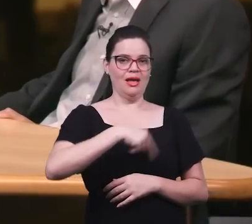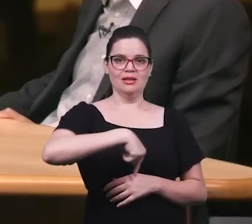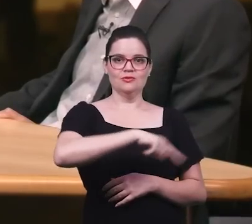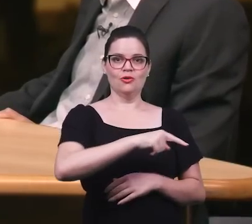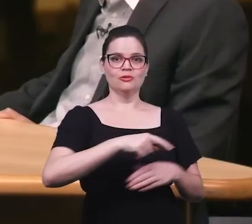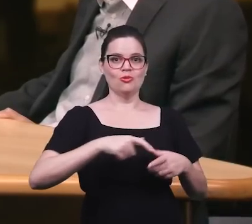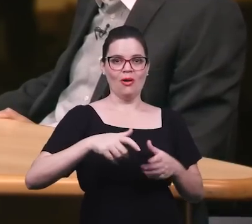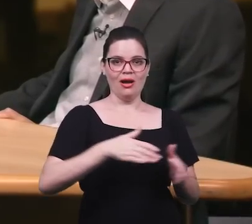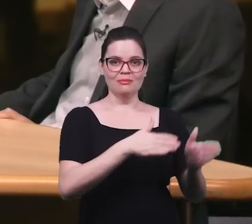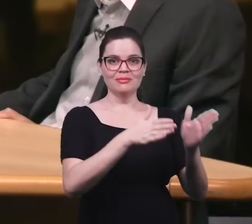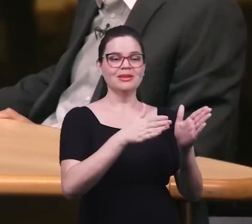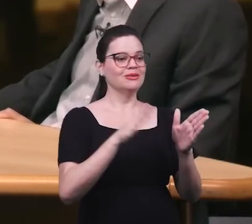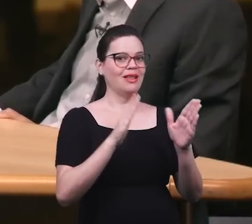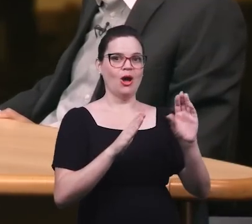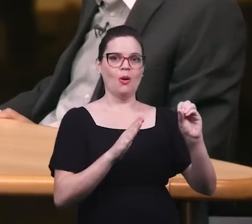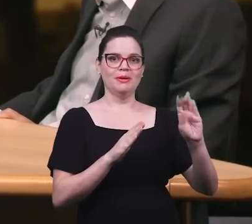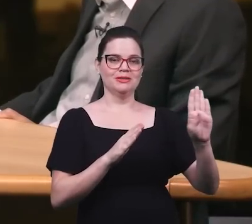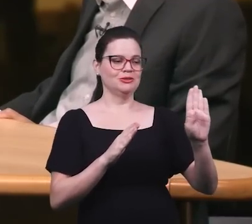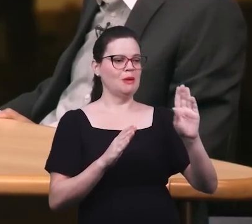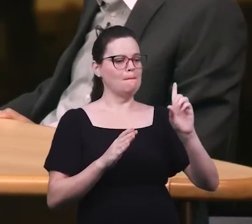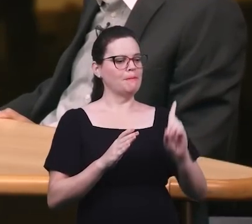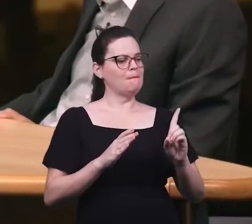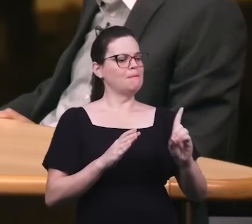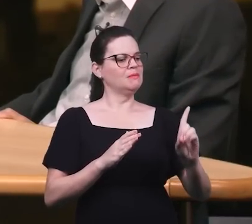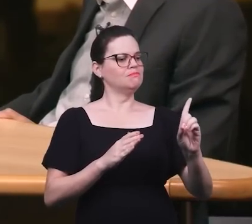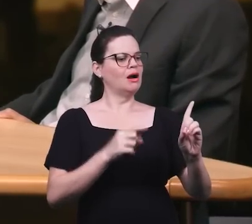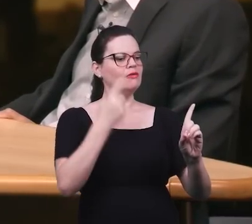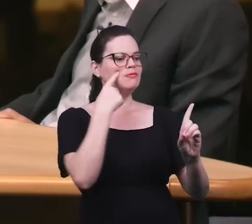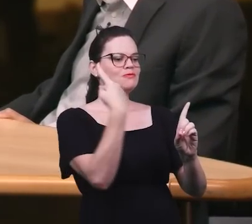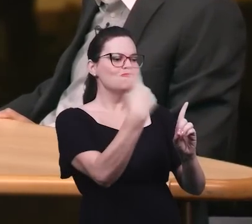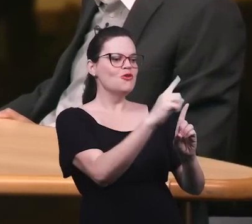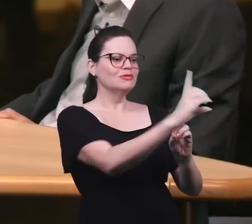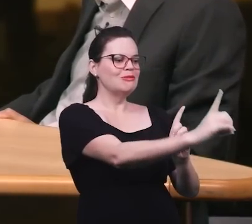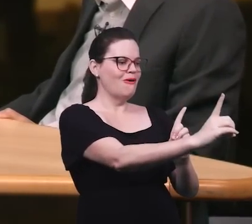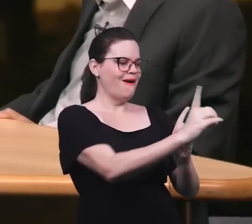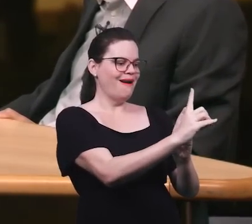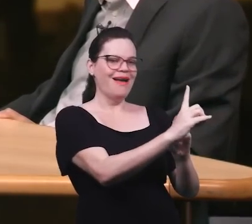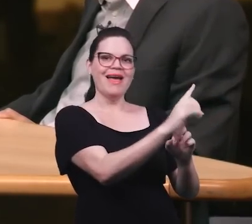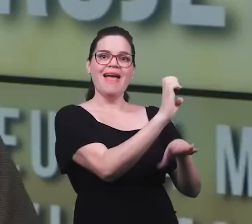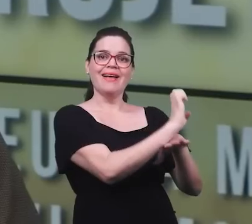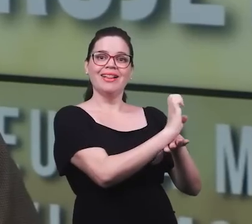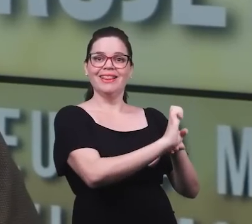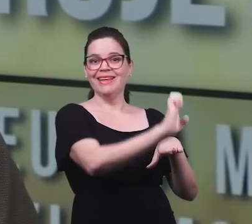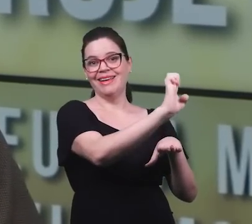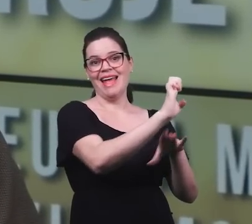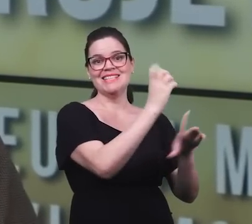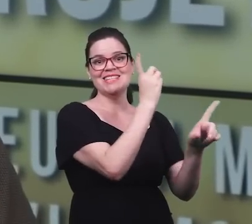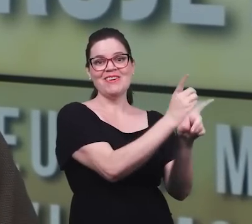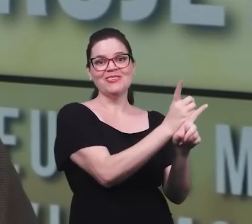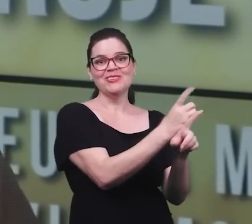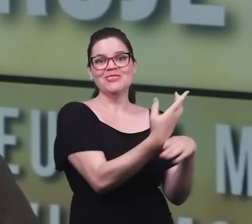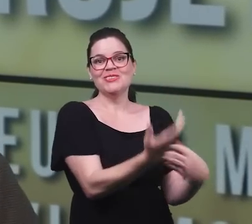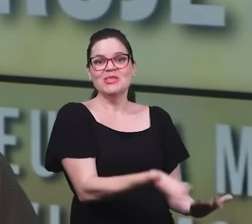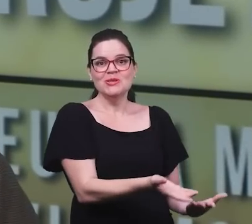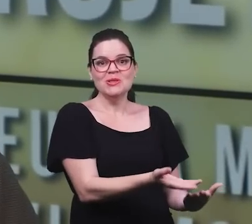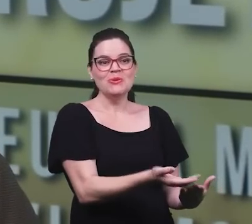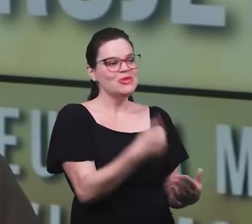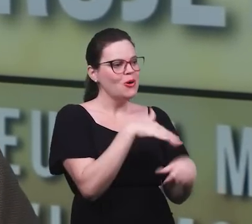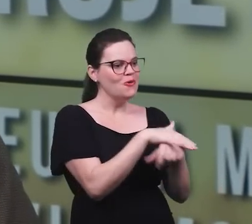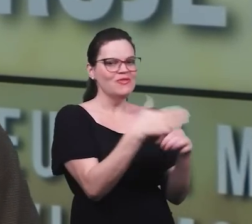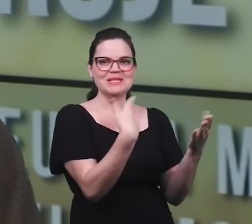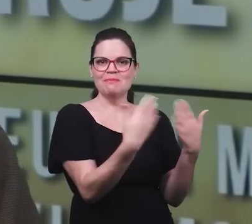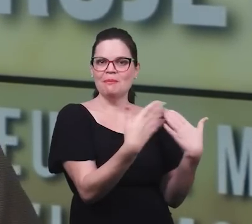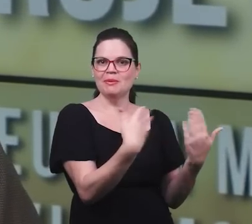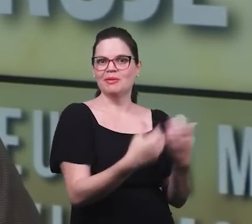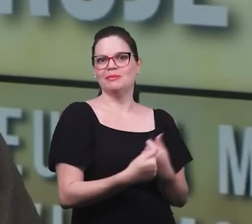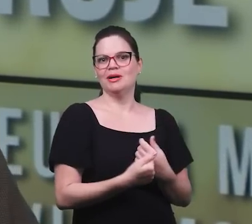Que maravilha é quando a profecia nos encontra, porque ela nos traz esperança. Né? A profecia traz esperança. Você